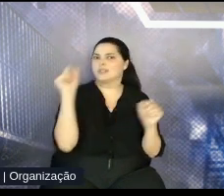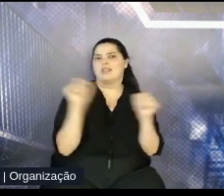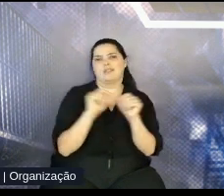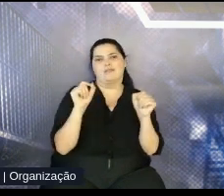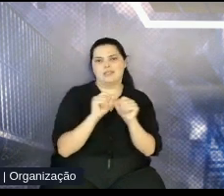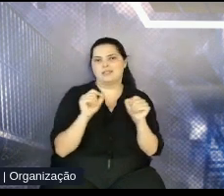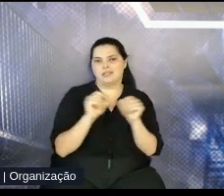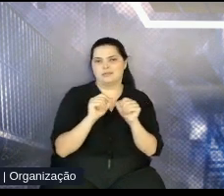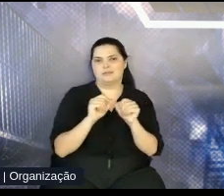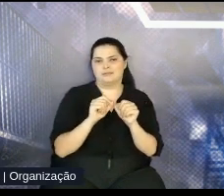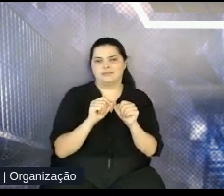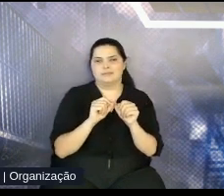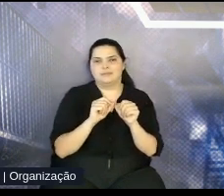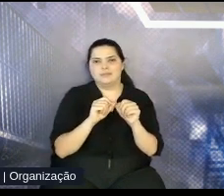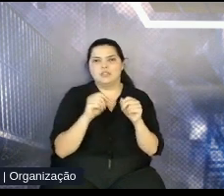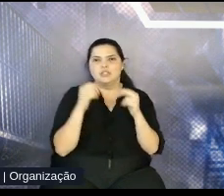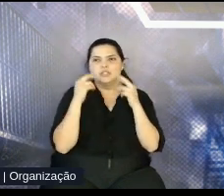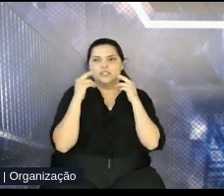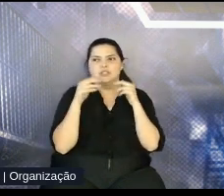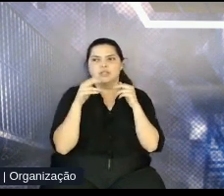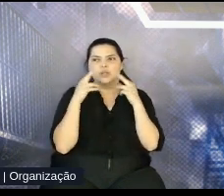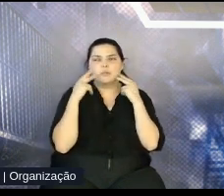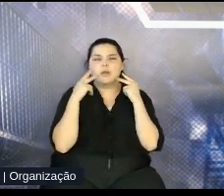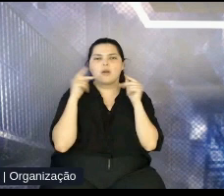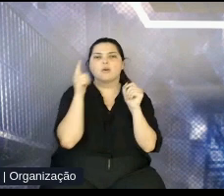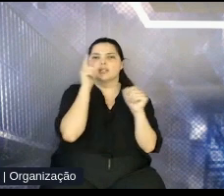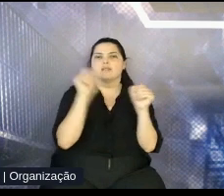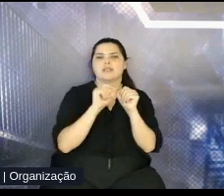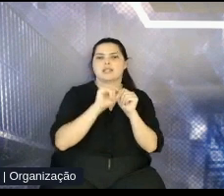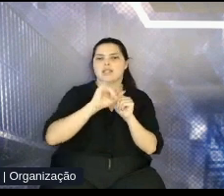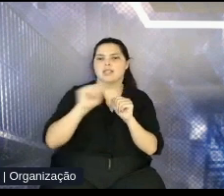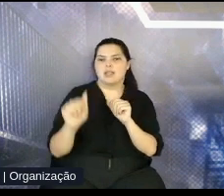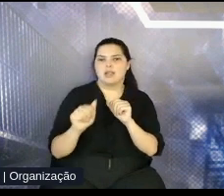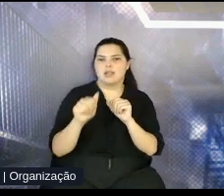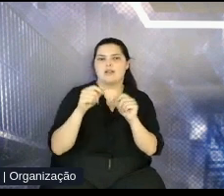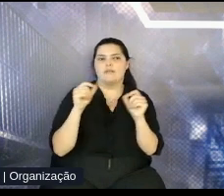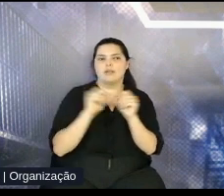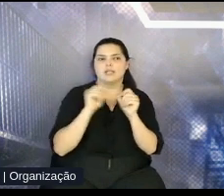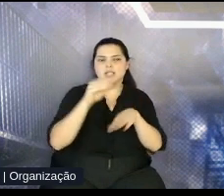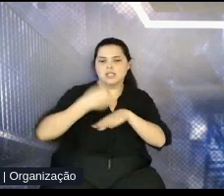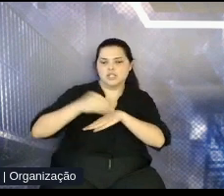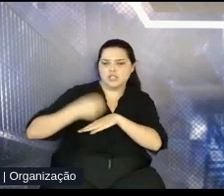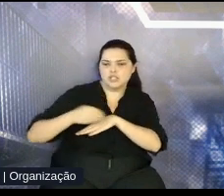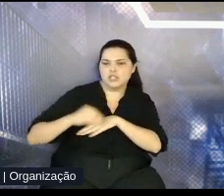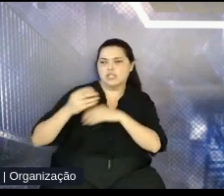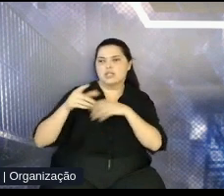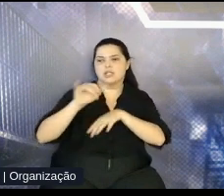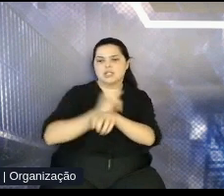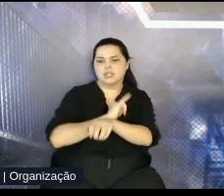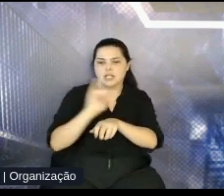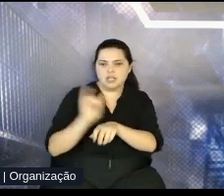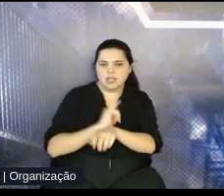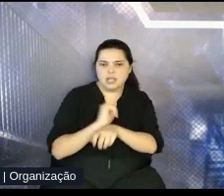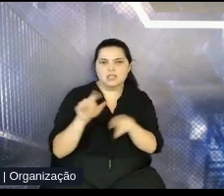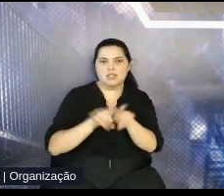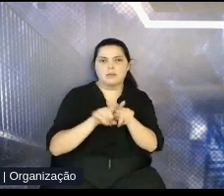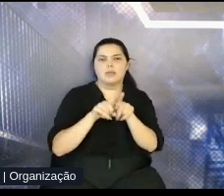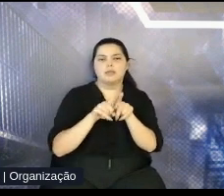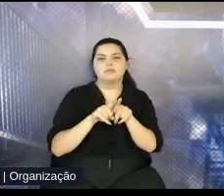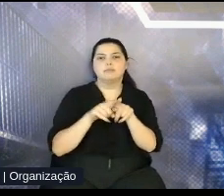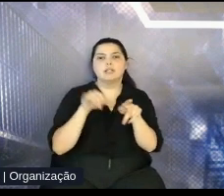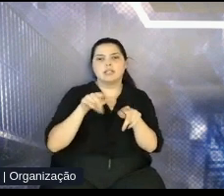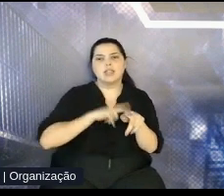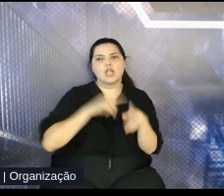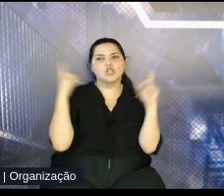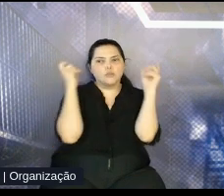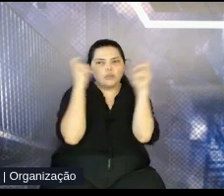com isso, né? De gerar essas recomendações, gerar essas sugestões frente às preferências, frente a dificuldades. Então,